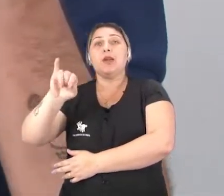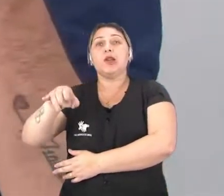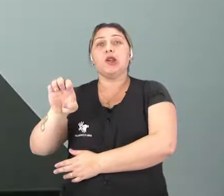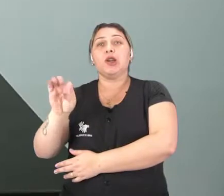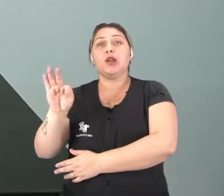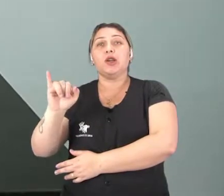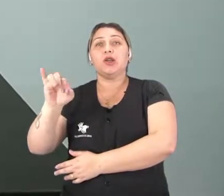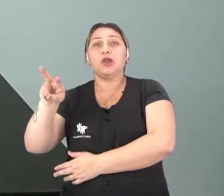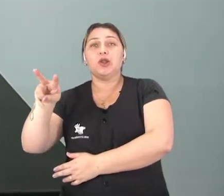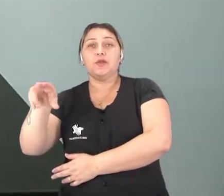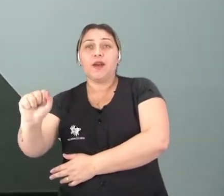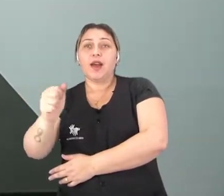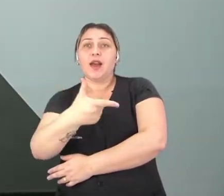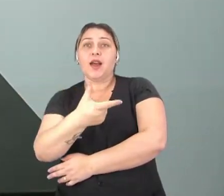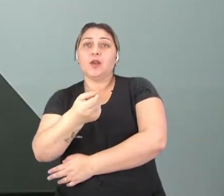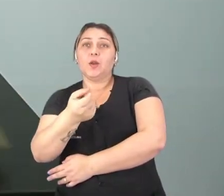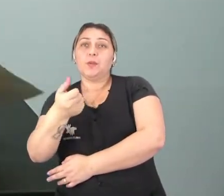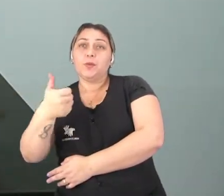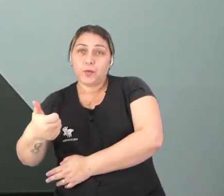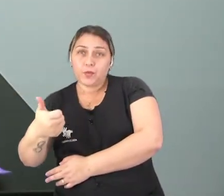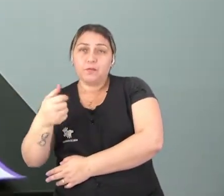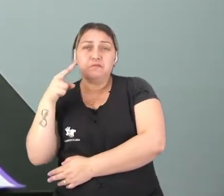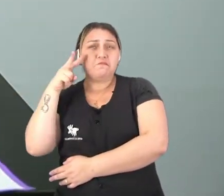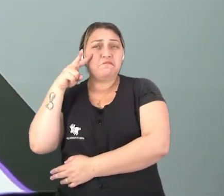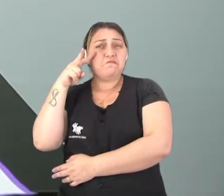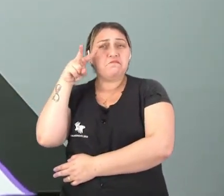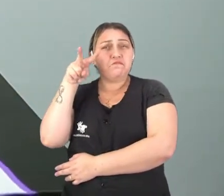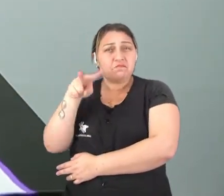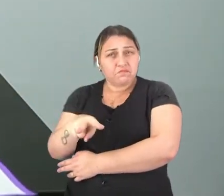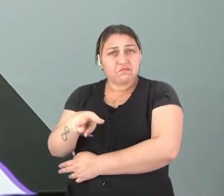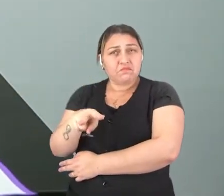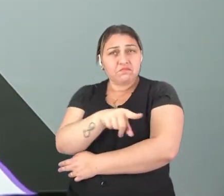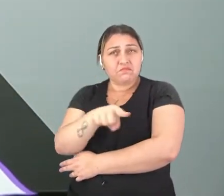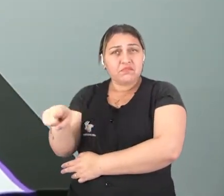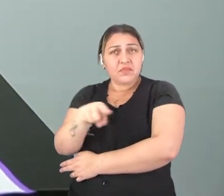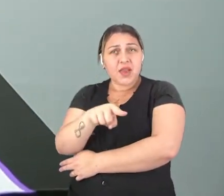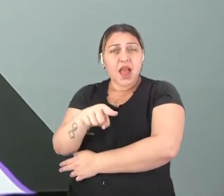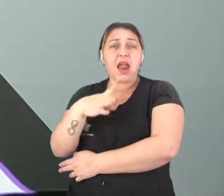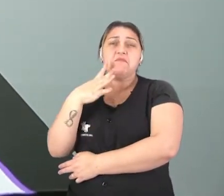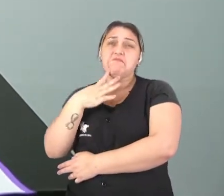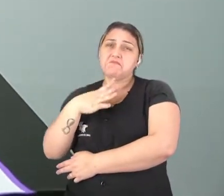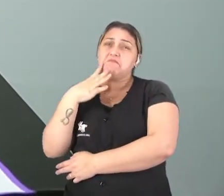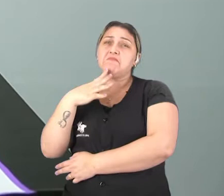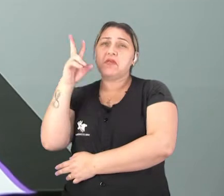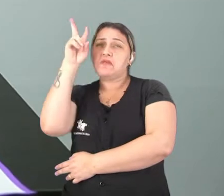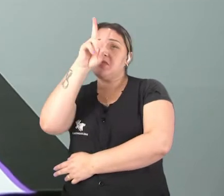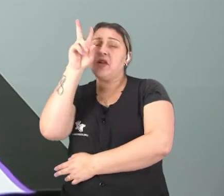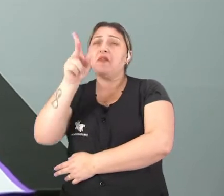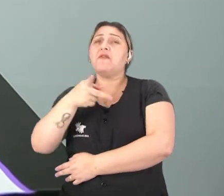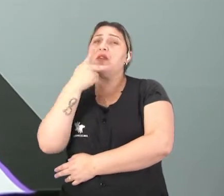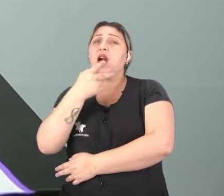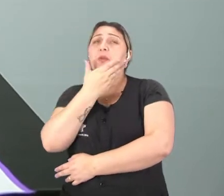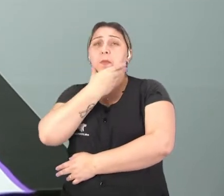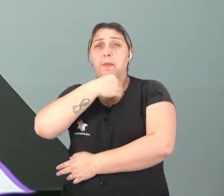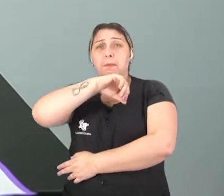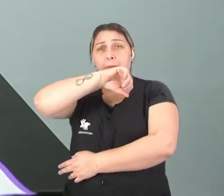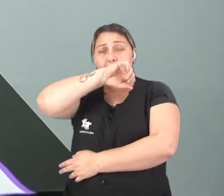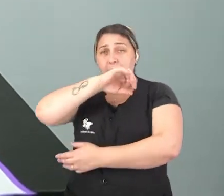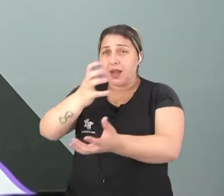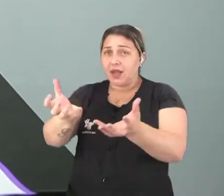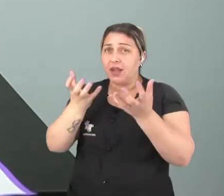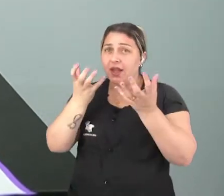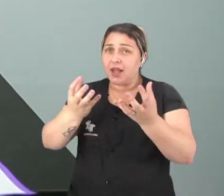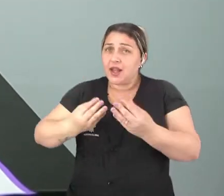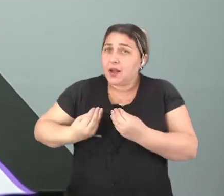2001. Vocês observaram, né? Que interessante a história. Fala do quê? Um pai, né, que queria